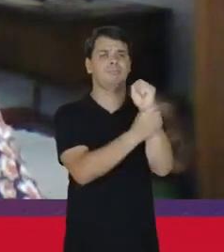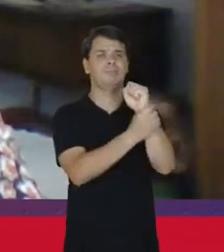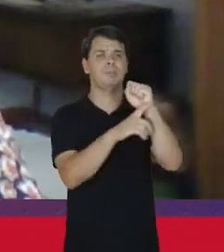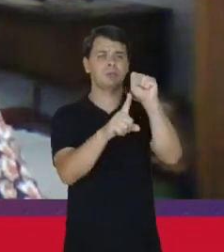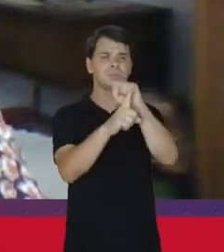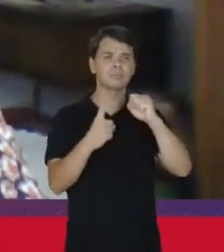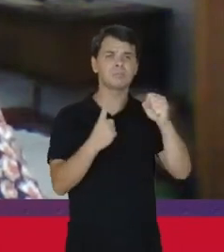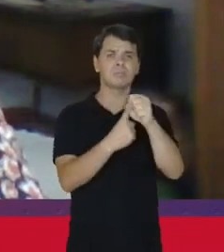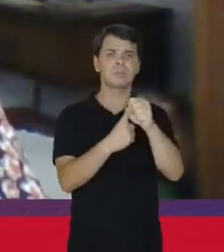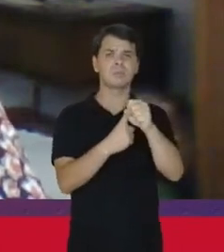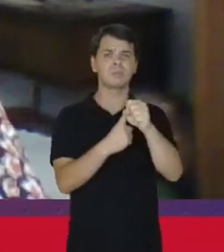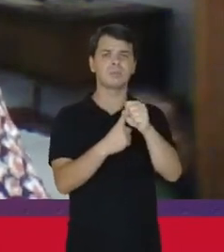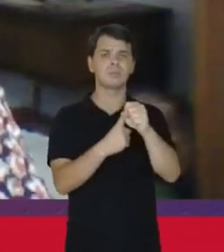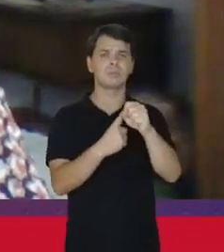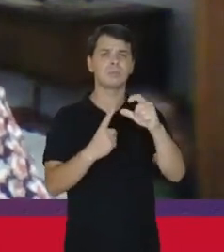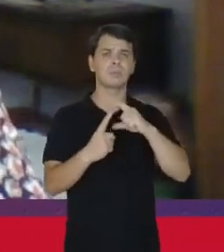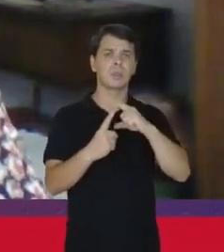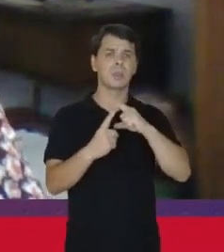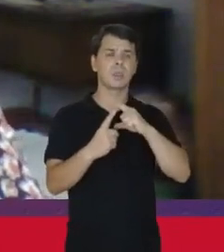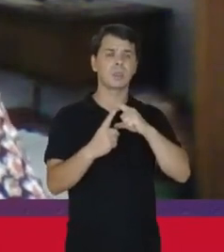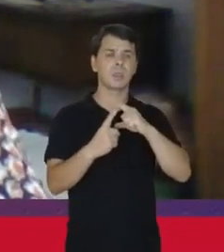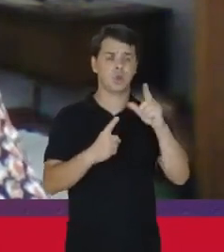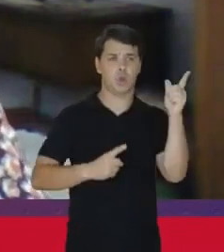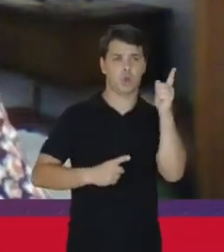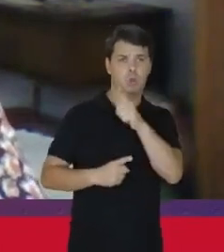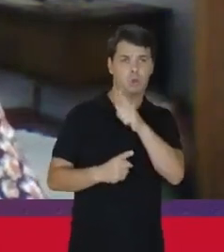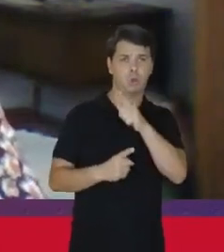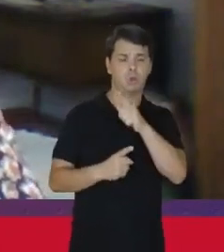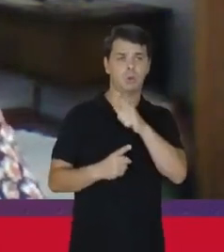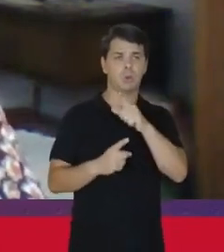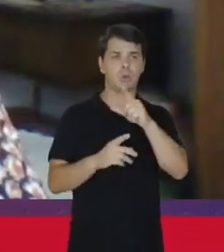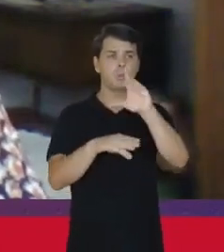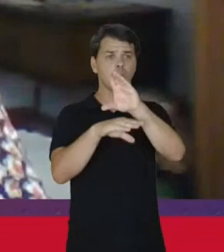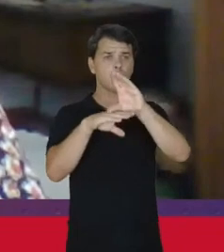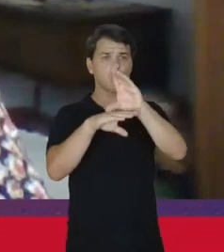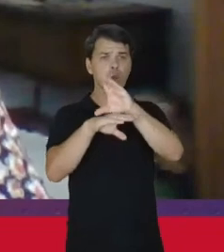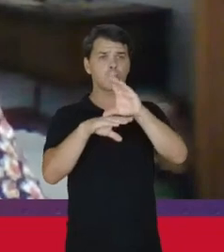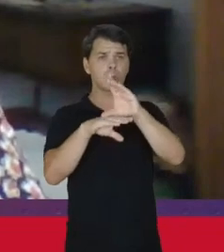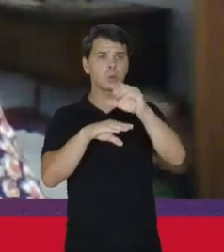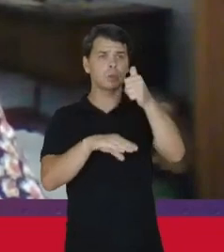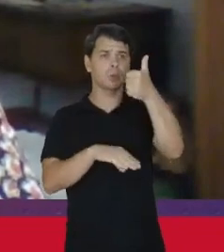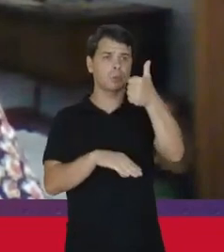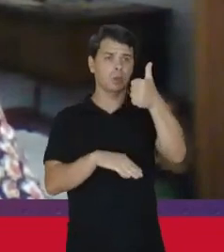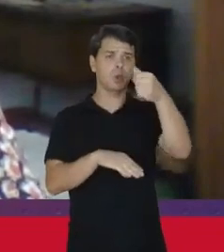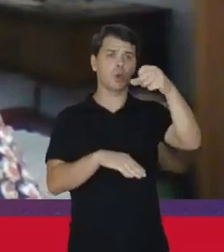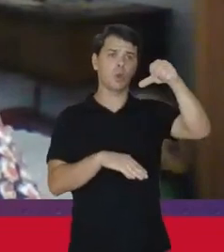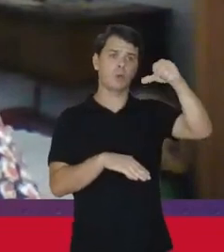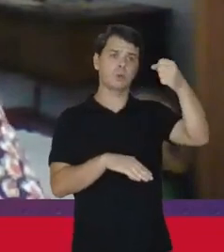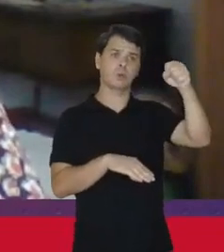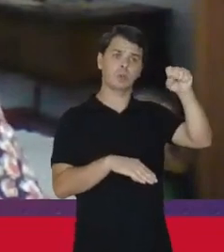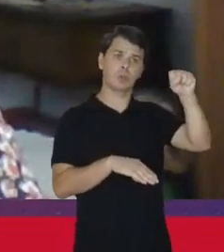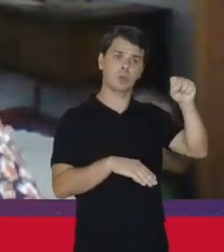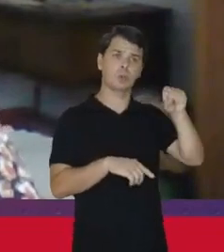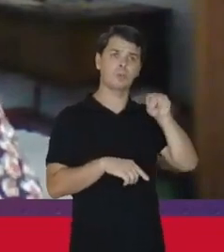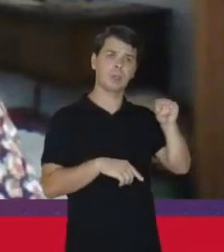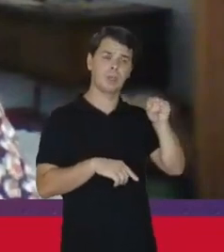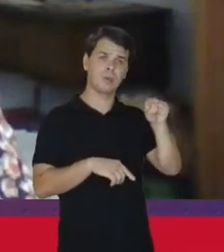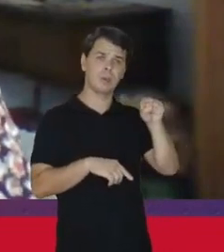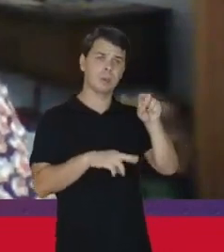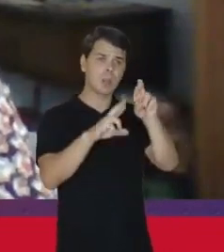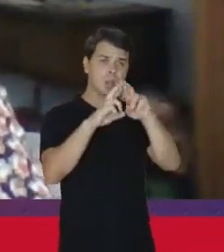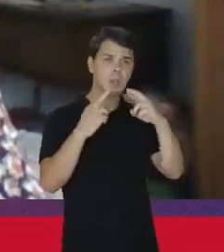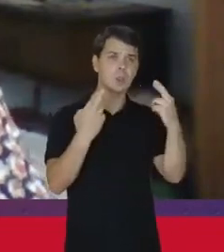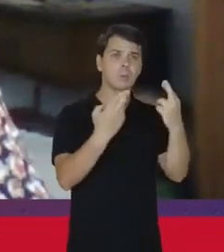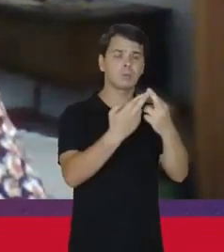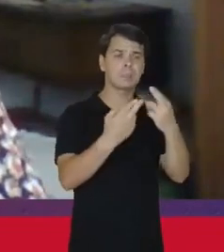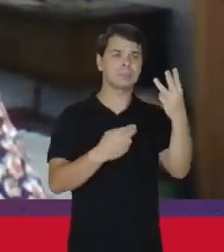Sistema de Seguridade Social ele é uma conquista da nossa Constituição de 1988, em que ele